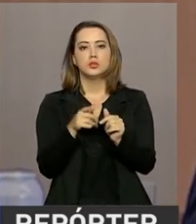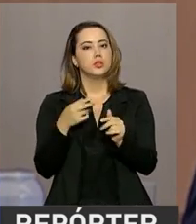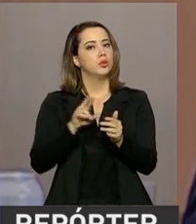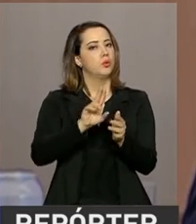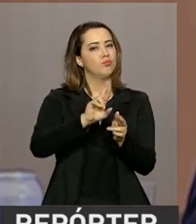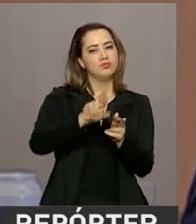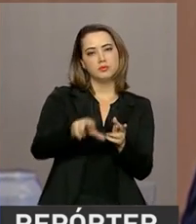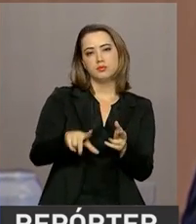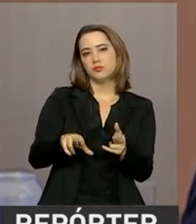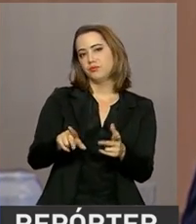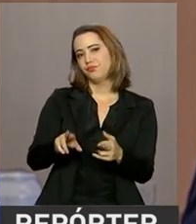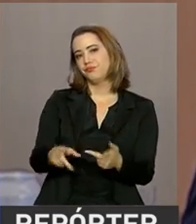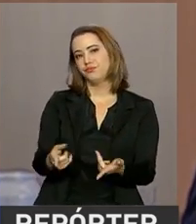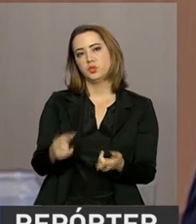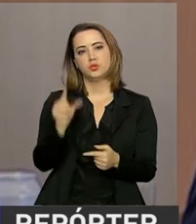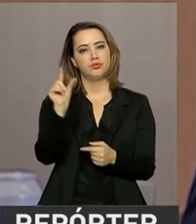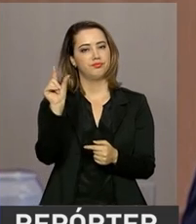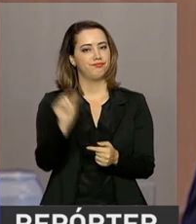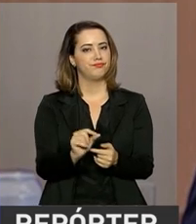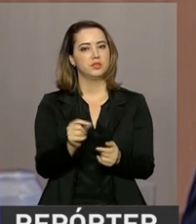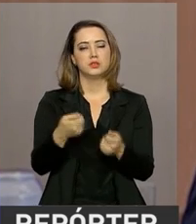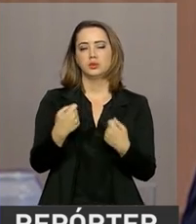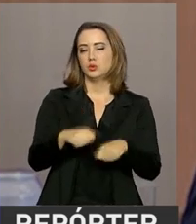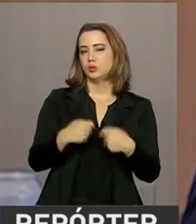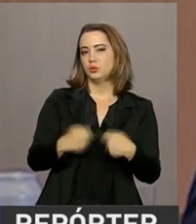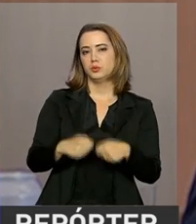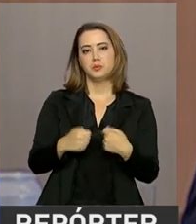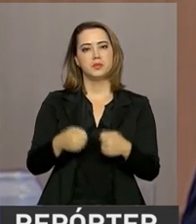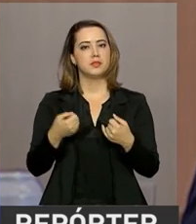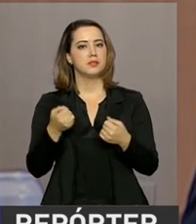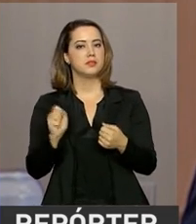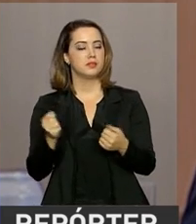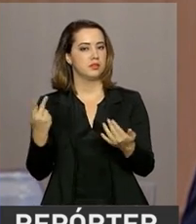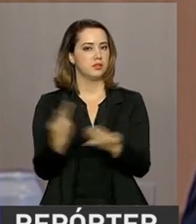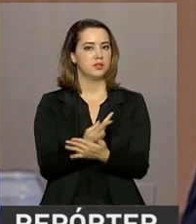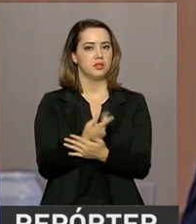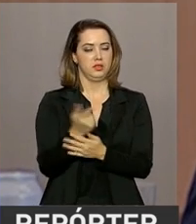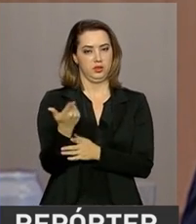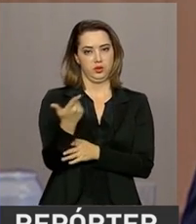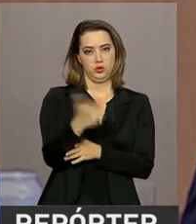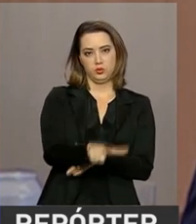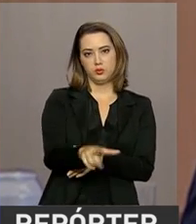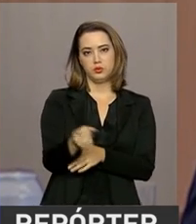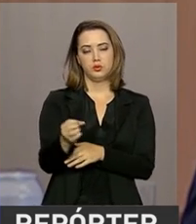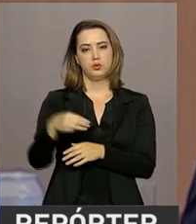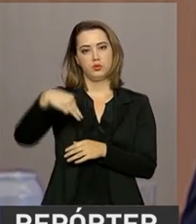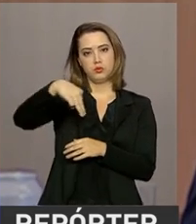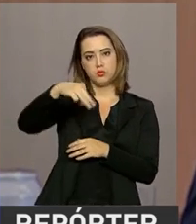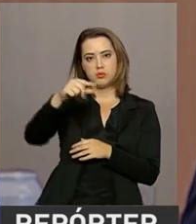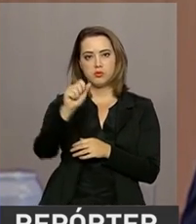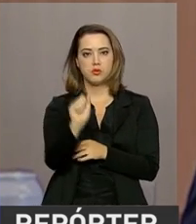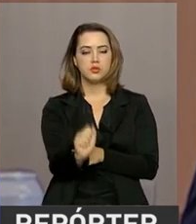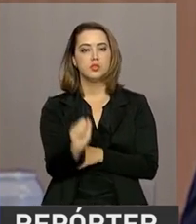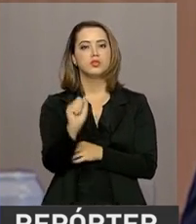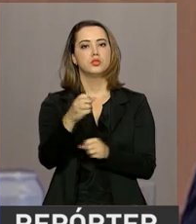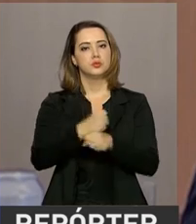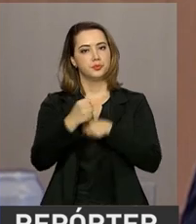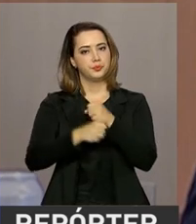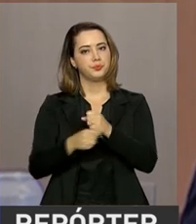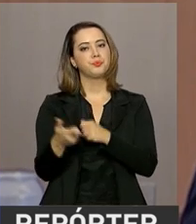do desvio justifica de adotar uma meta ajustada para perseguir em